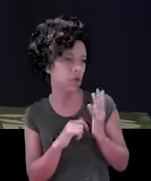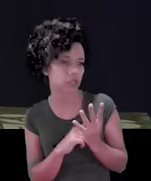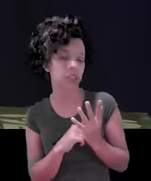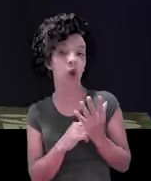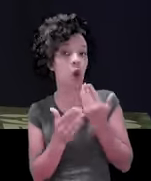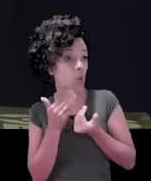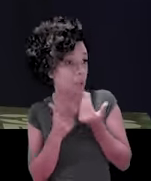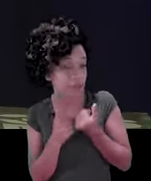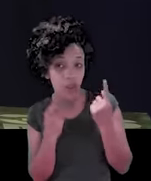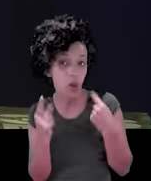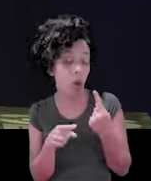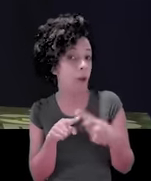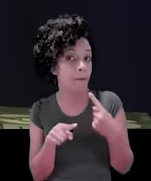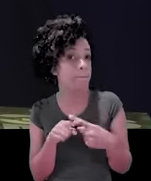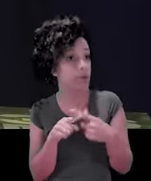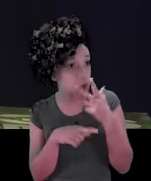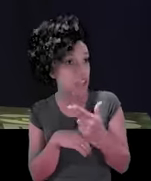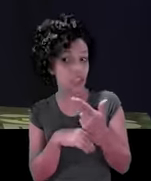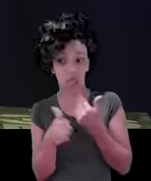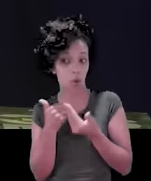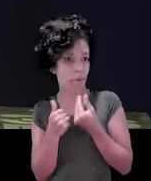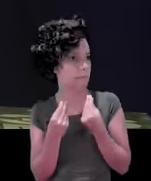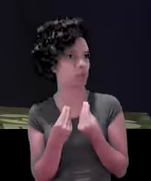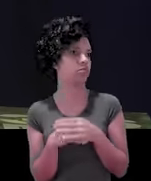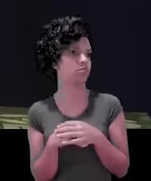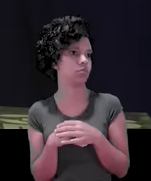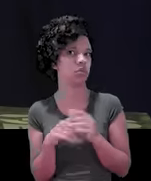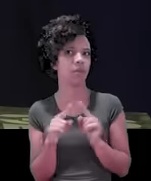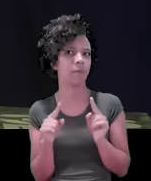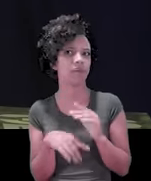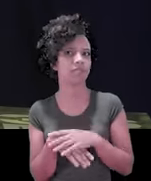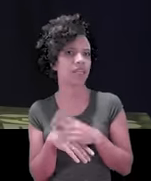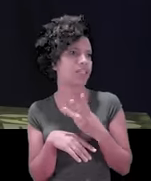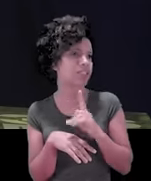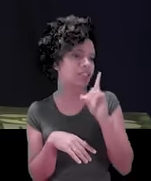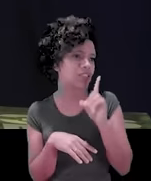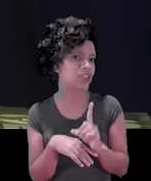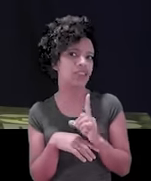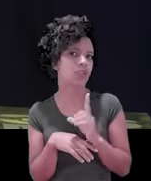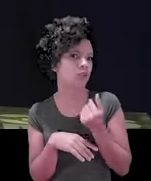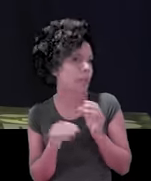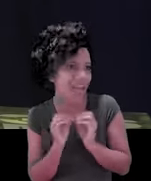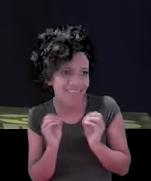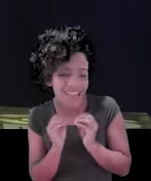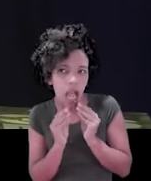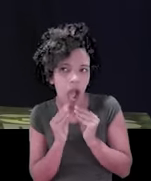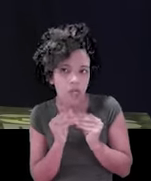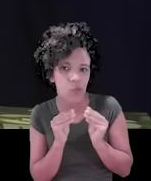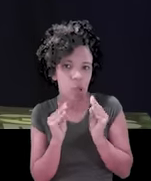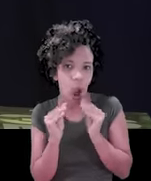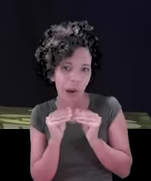é a minha comida é muito louco porque eu realmente pensei que ia chegar lá e que vai para caramba a fazer 30 dias que não mostrava nada né